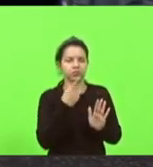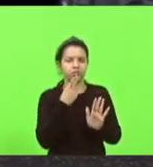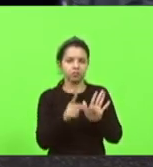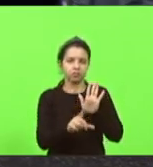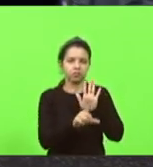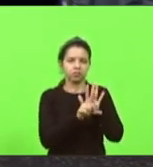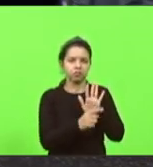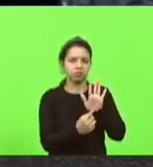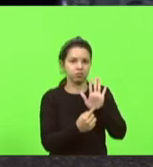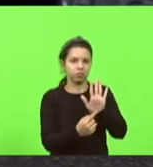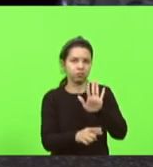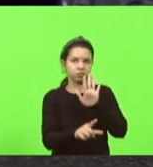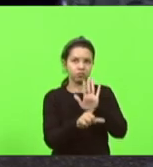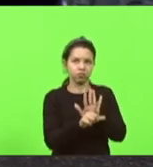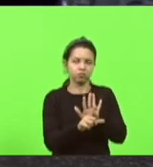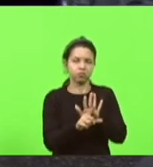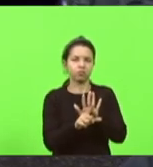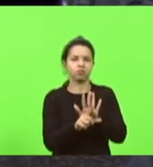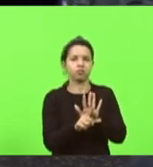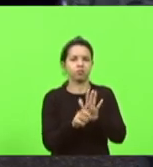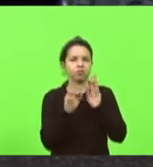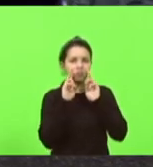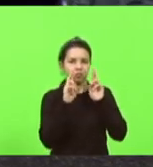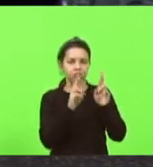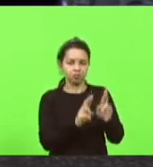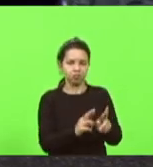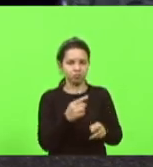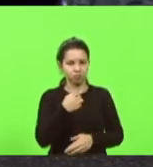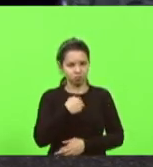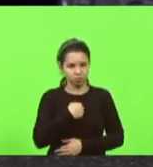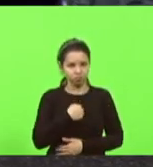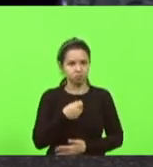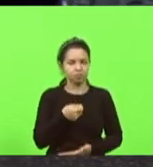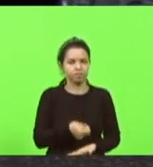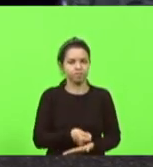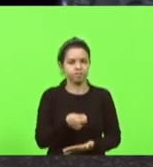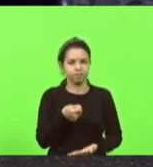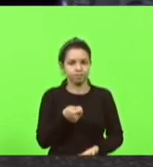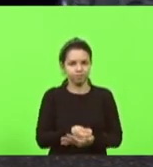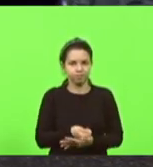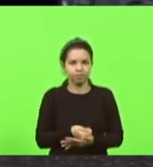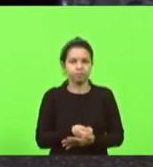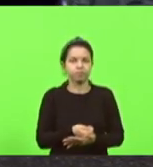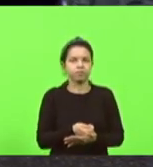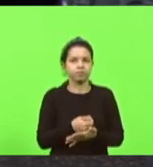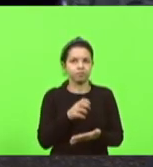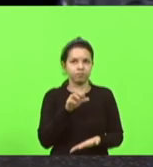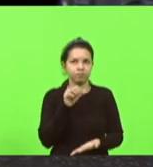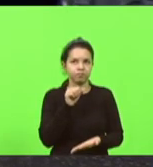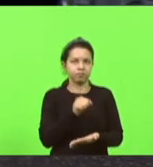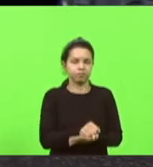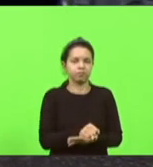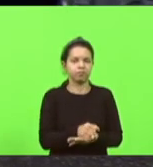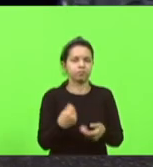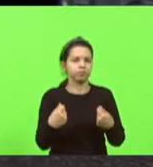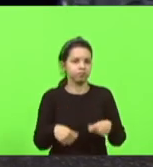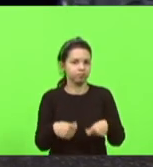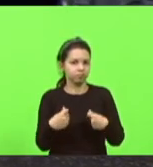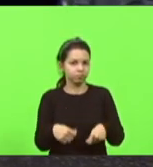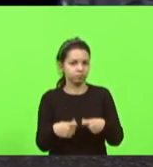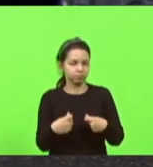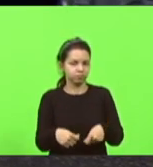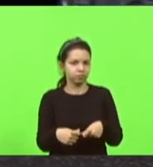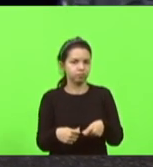a lei, eu me senti na obrigação de registrar que a